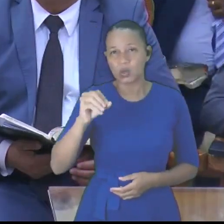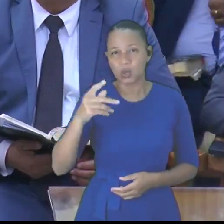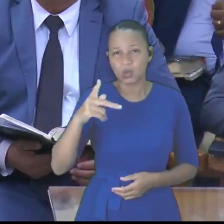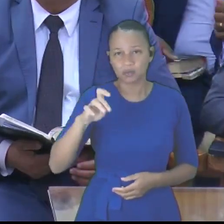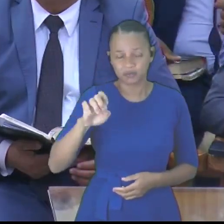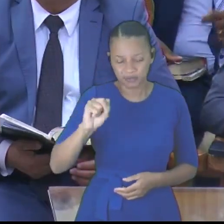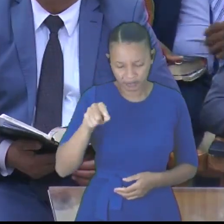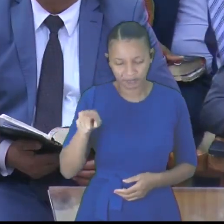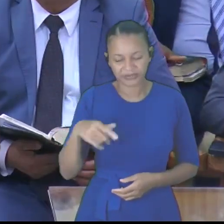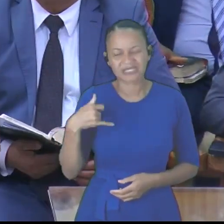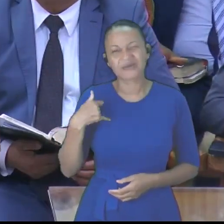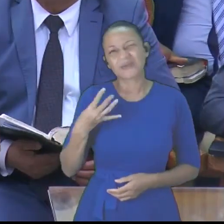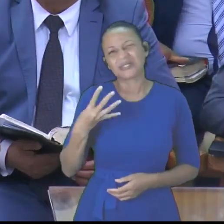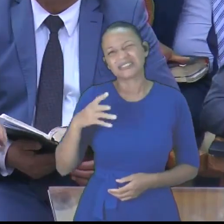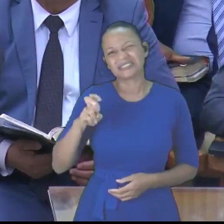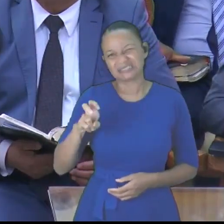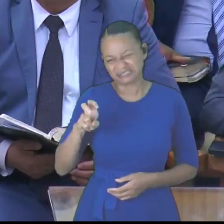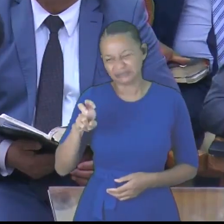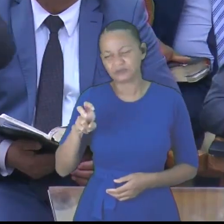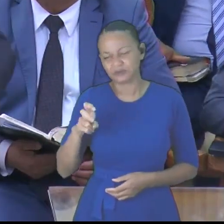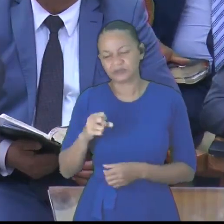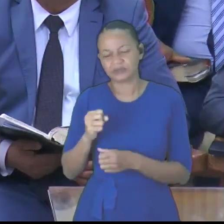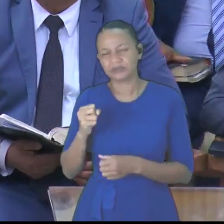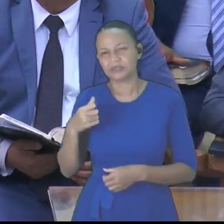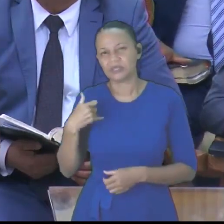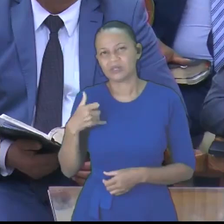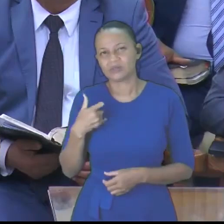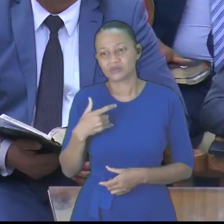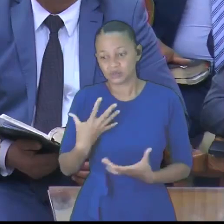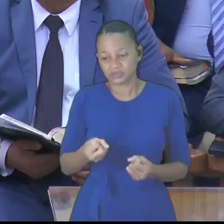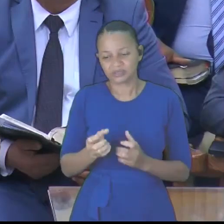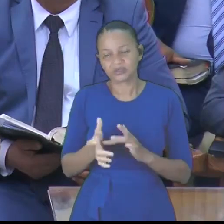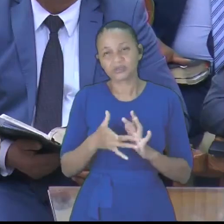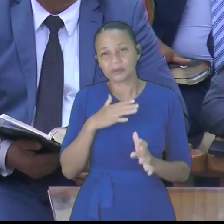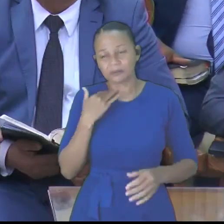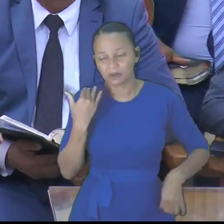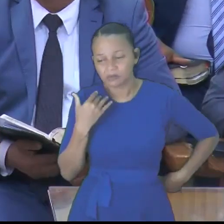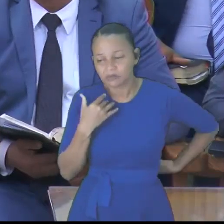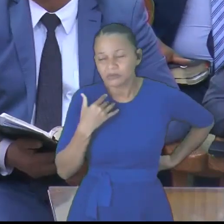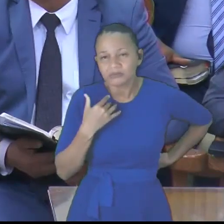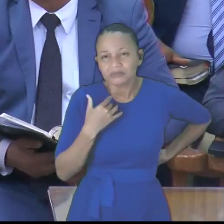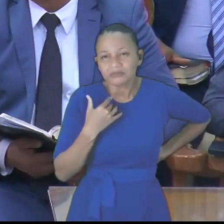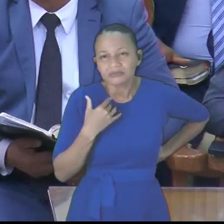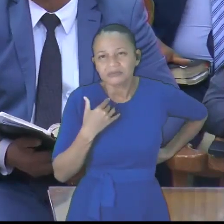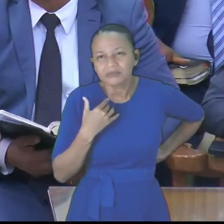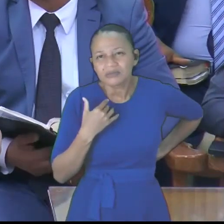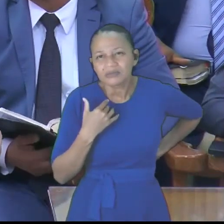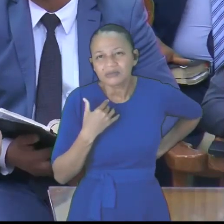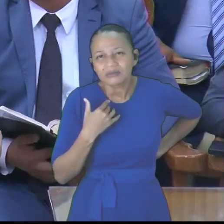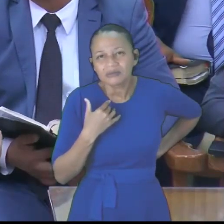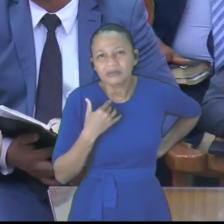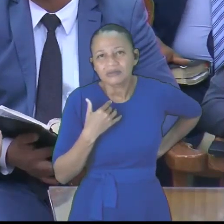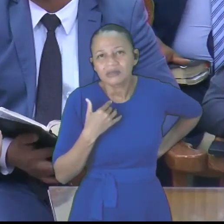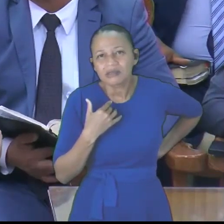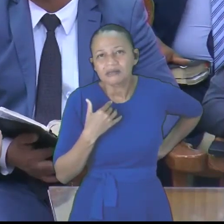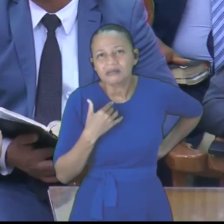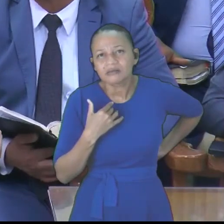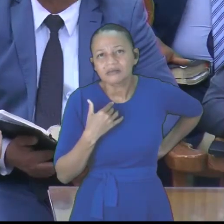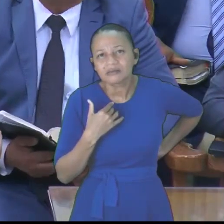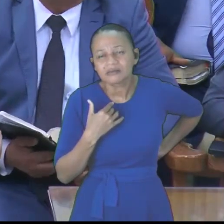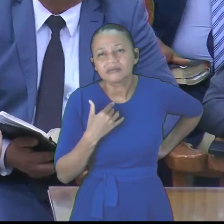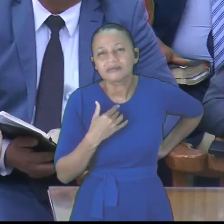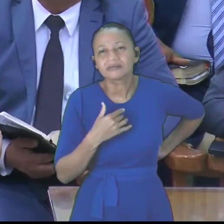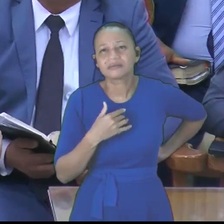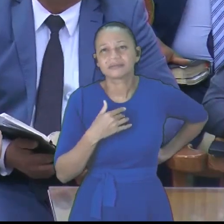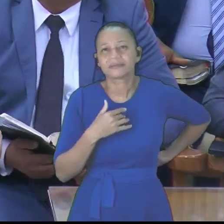aceitei Jesus, ele morreu naqueles dias. Quando eu aceitei Jesus, ele tinha morrido. Esse moço, ele era do Rio de Janeiro, ou era de São Paulo. Ele